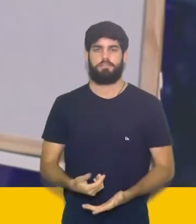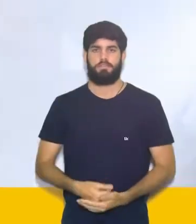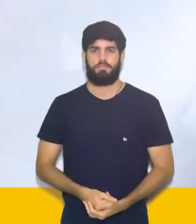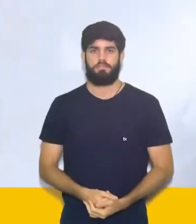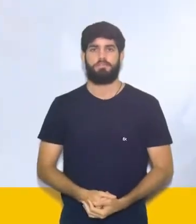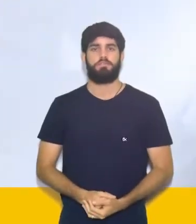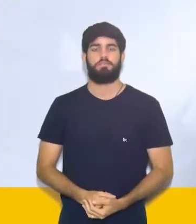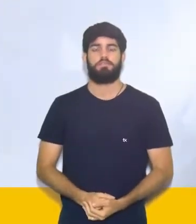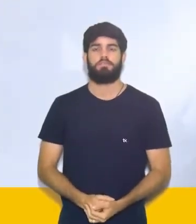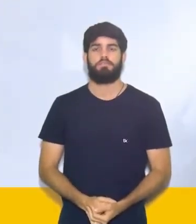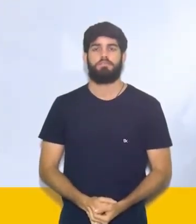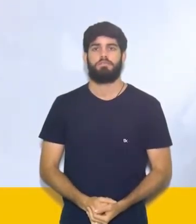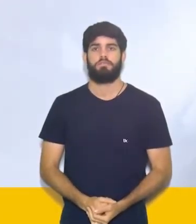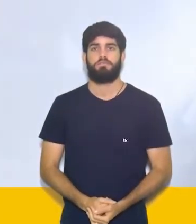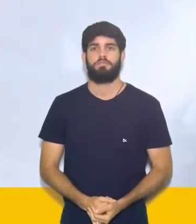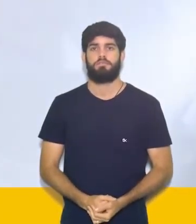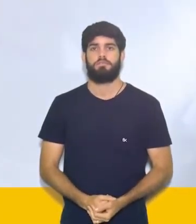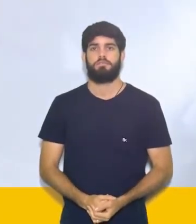lá.